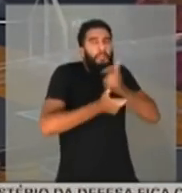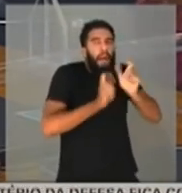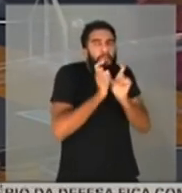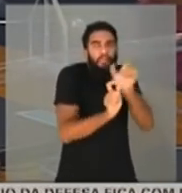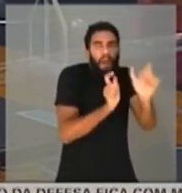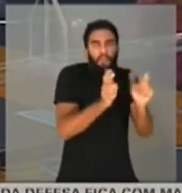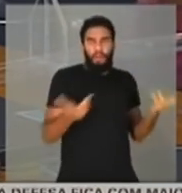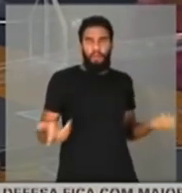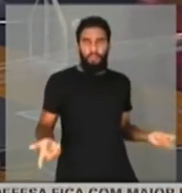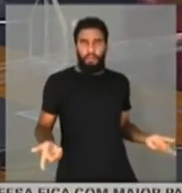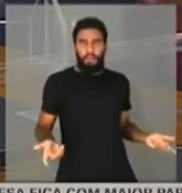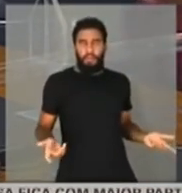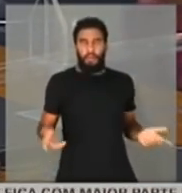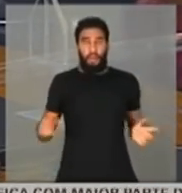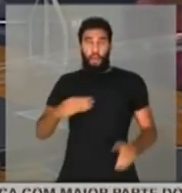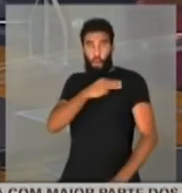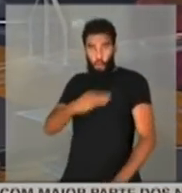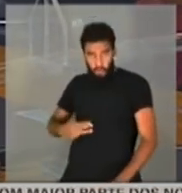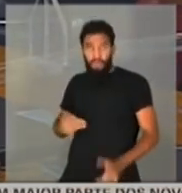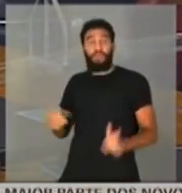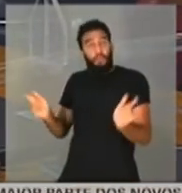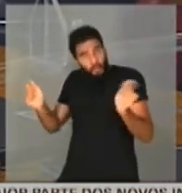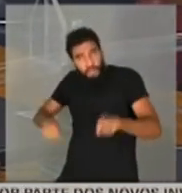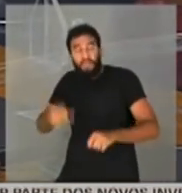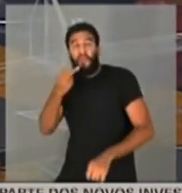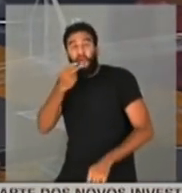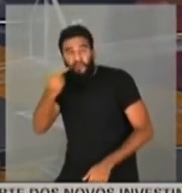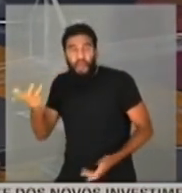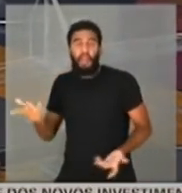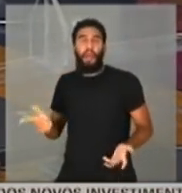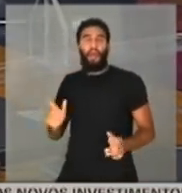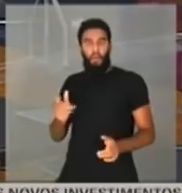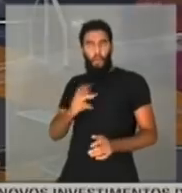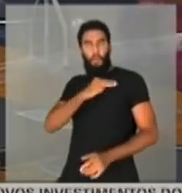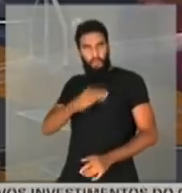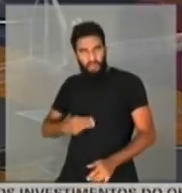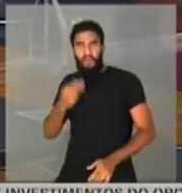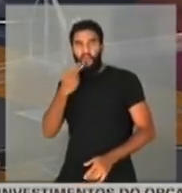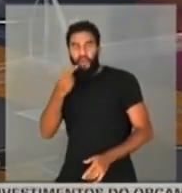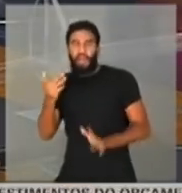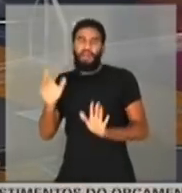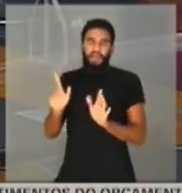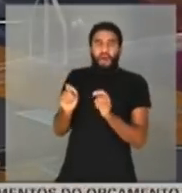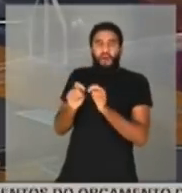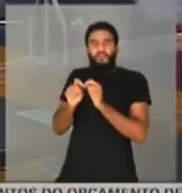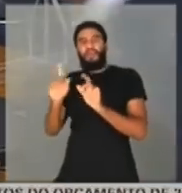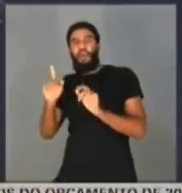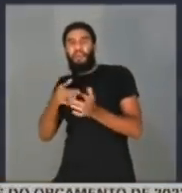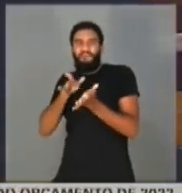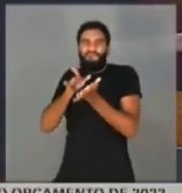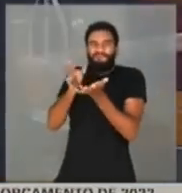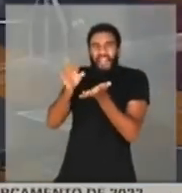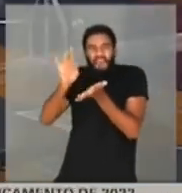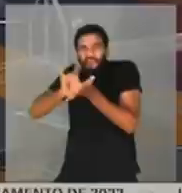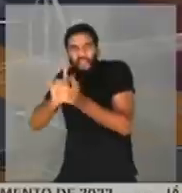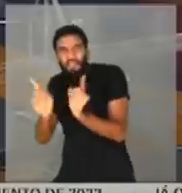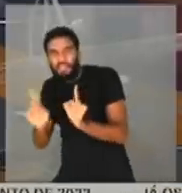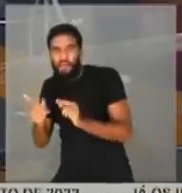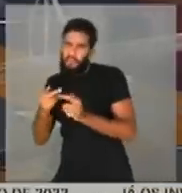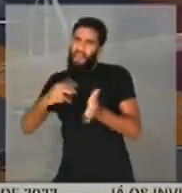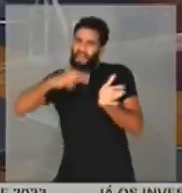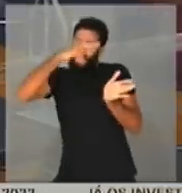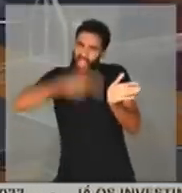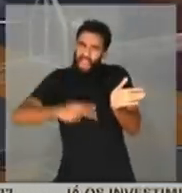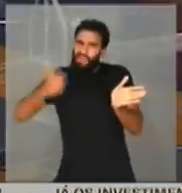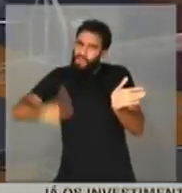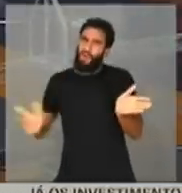senhor presidente. Presidente. O ministro pode dizer, dizer que eu disse em verdade. Evita isso, mas ele não pode dizer que eu devo ler de